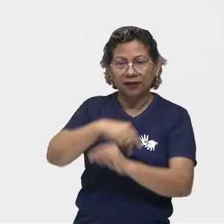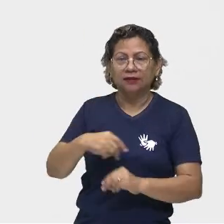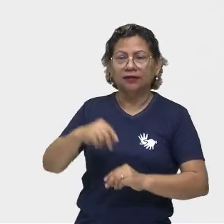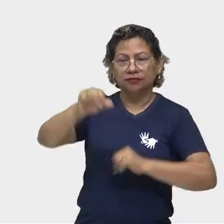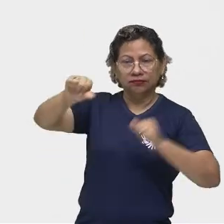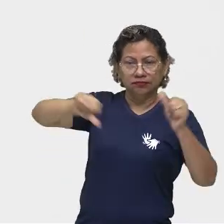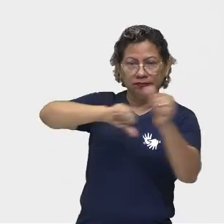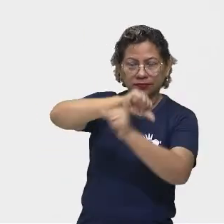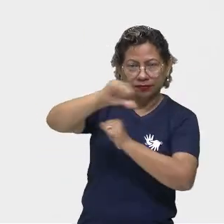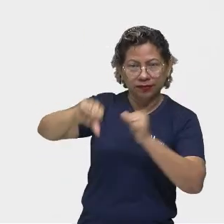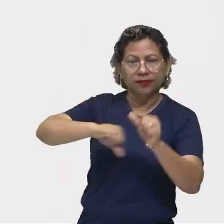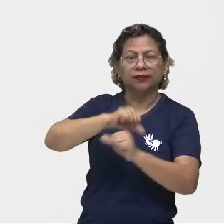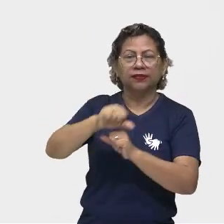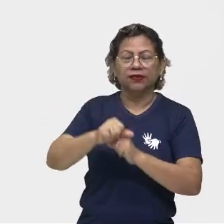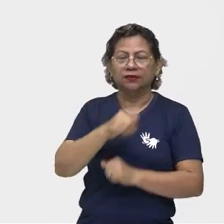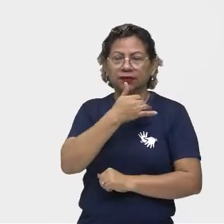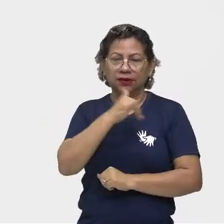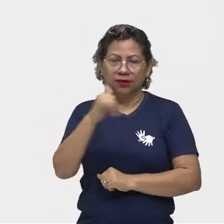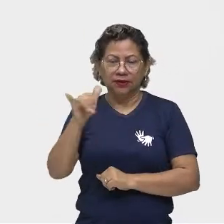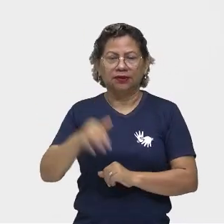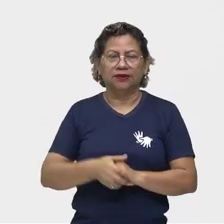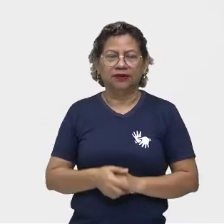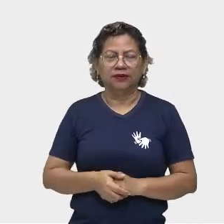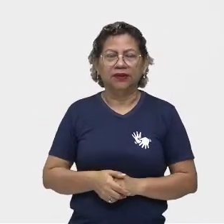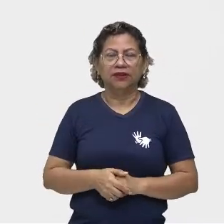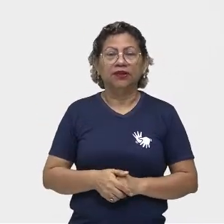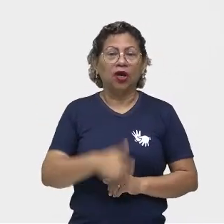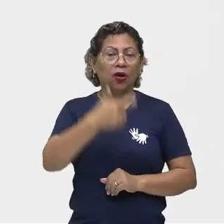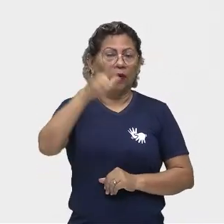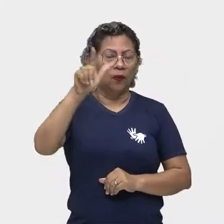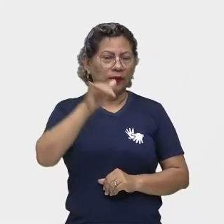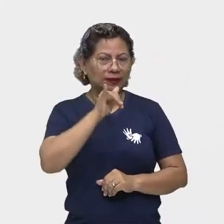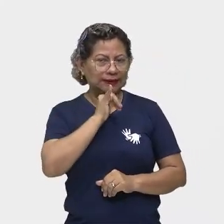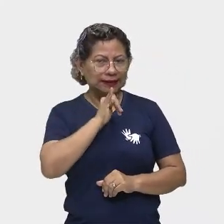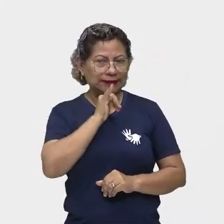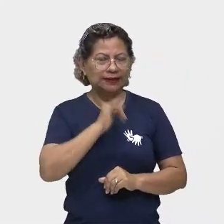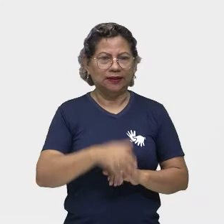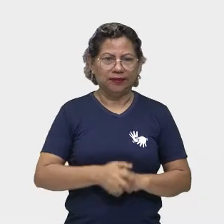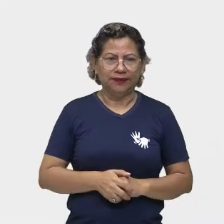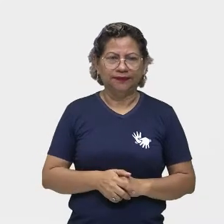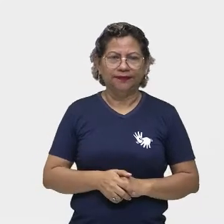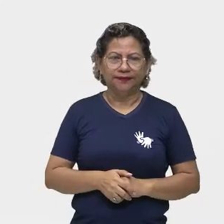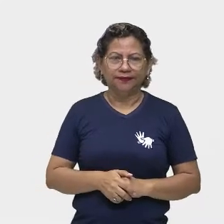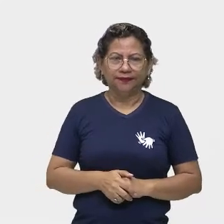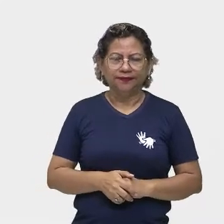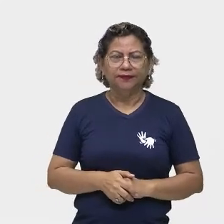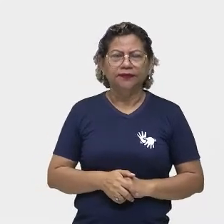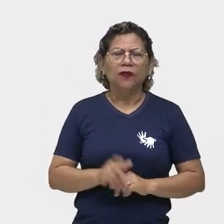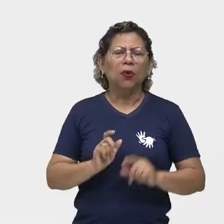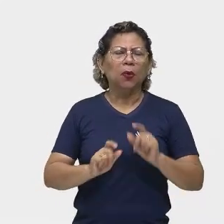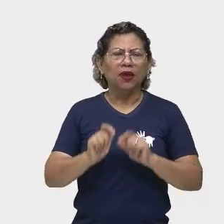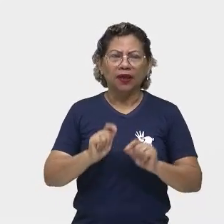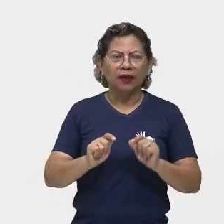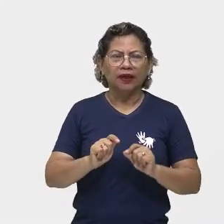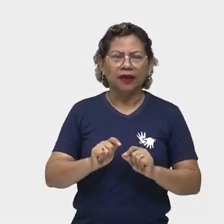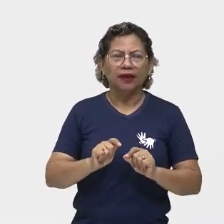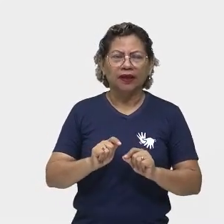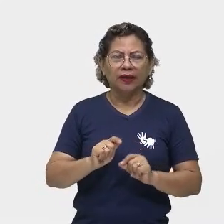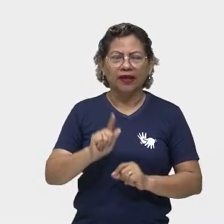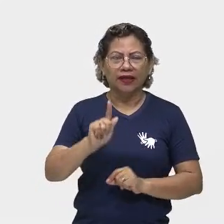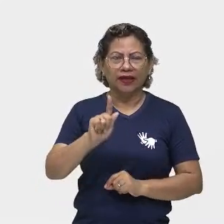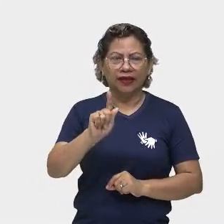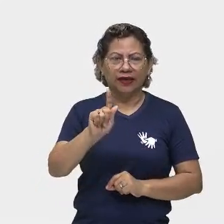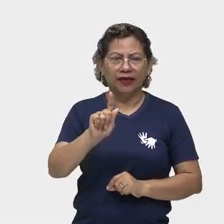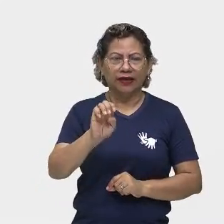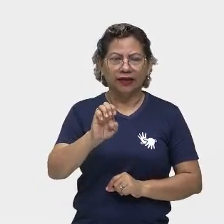transformação em energia elétrica. Temos outros exemplos. Olha só, a geotérmica, ela provém do calor interior